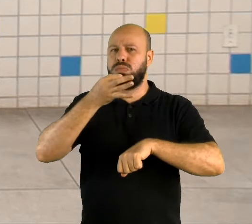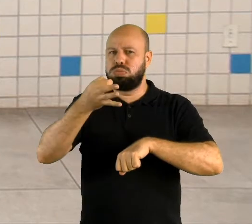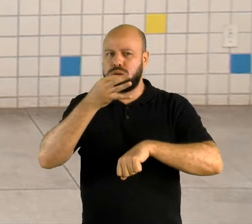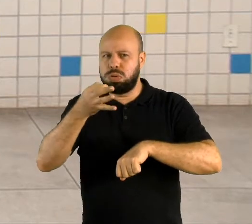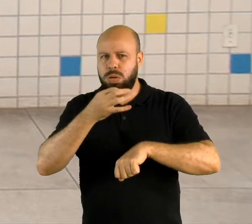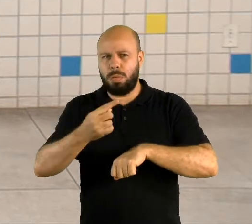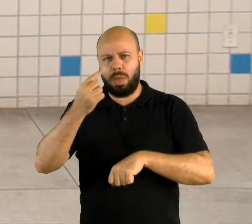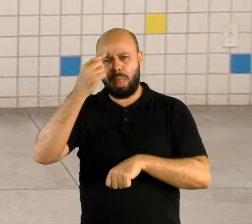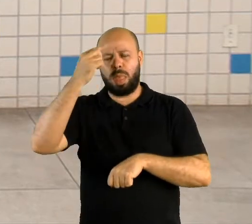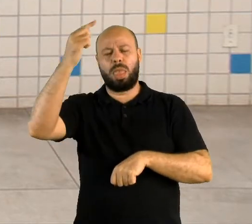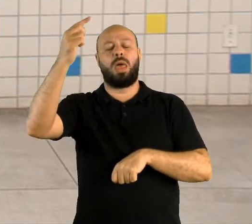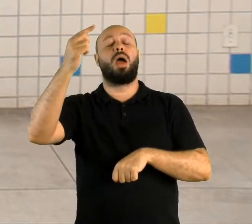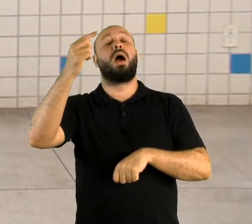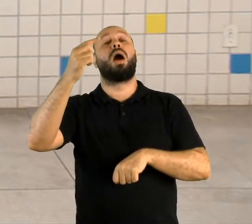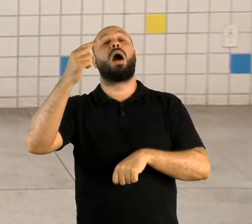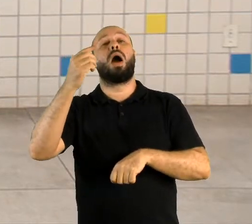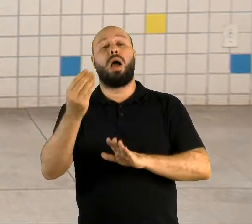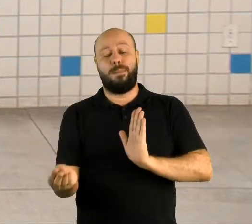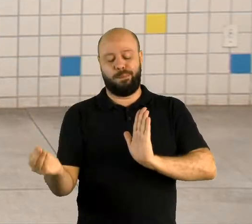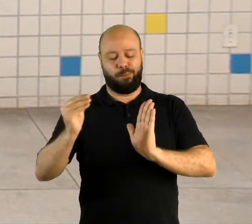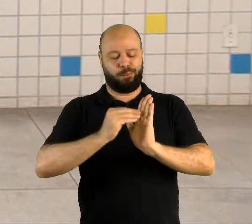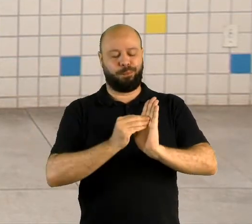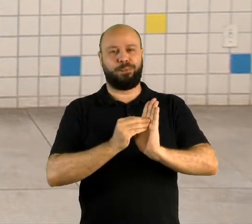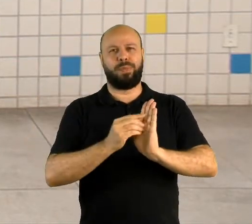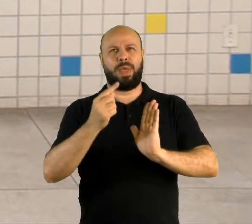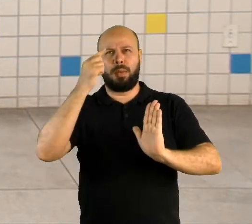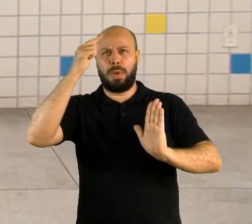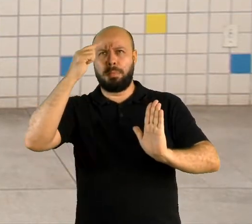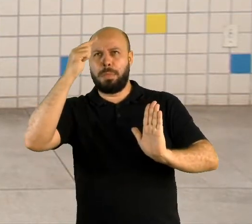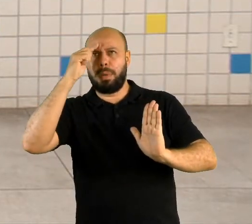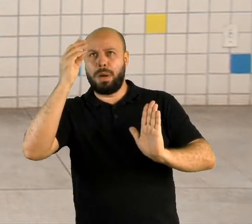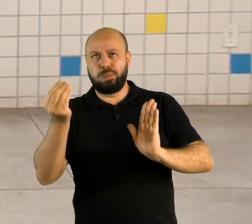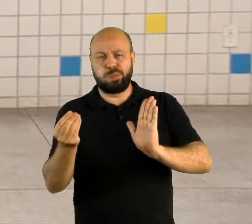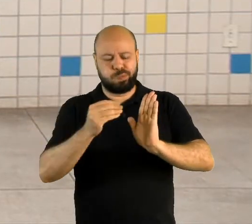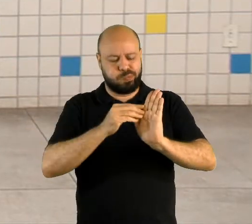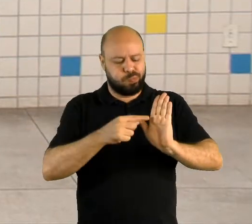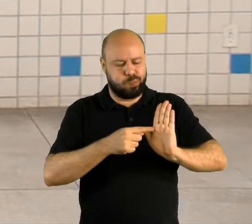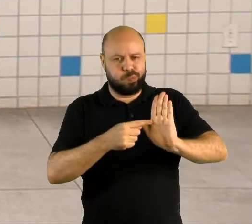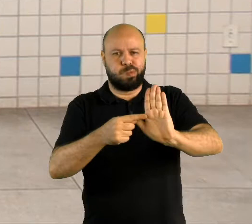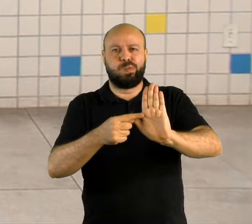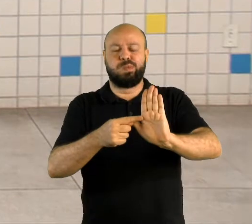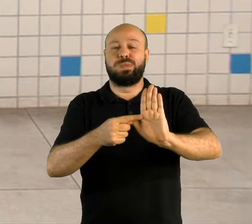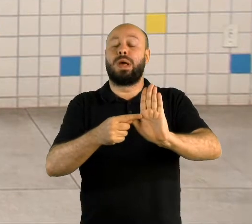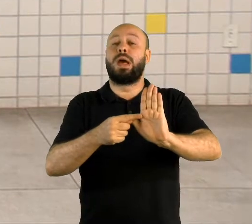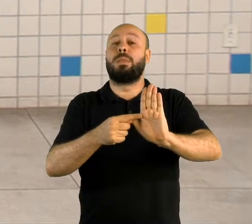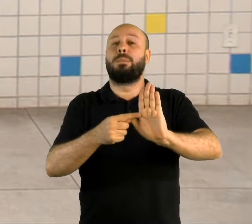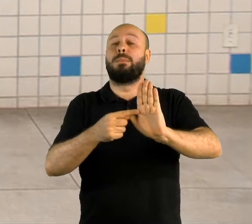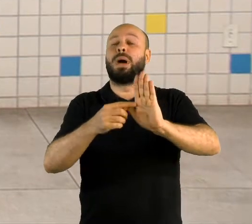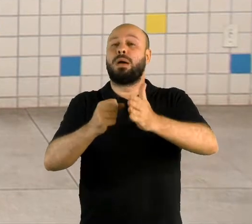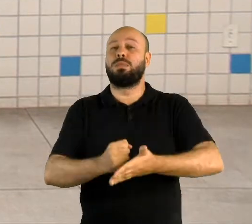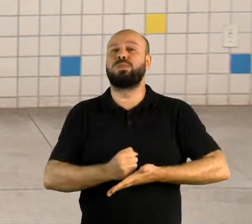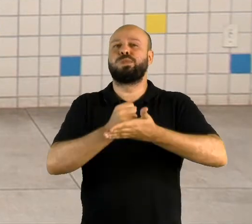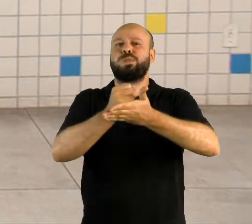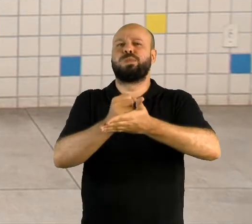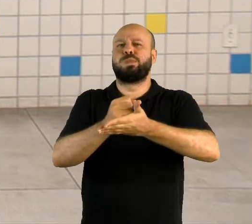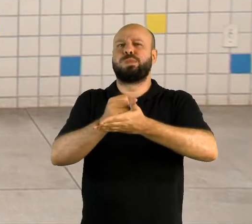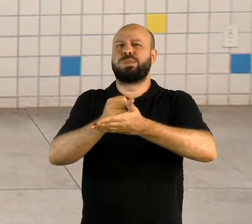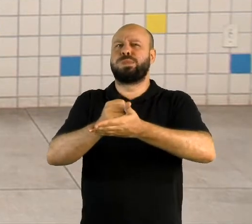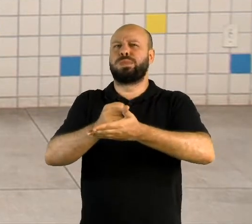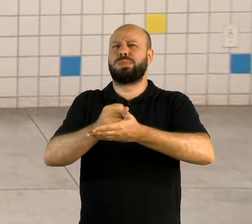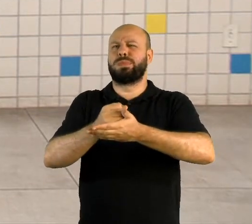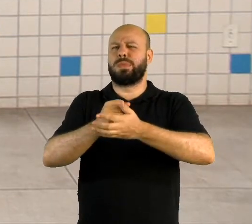ideias. Essas ideias serão apresentadas de modo a contribuir com o ponto de vista